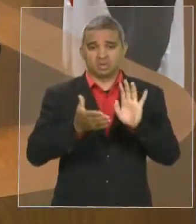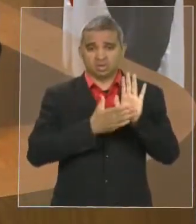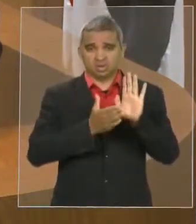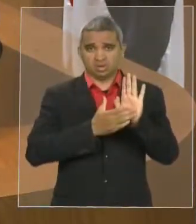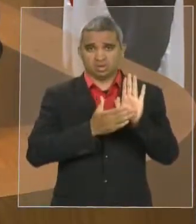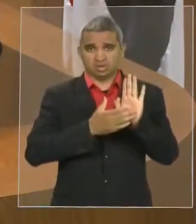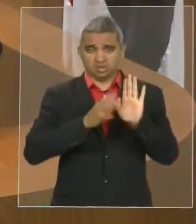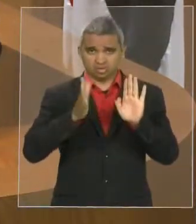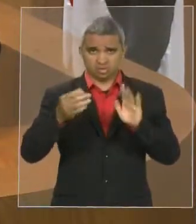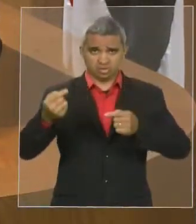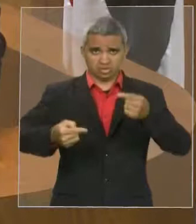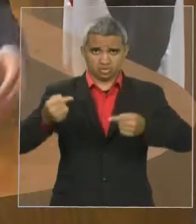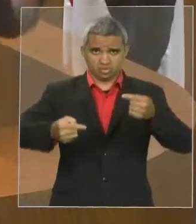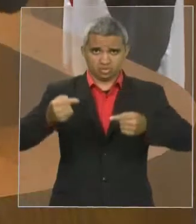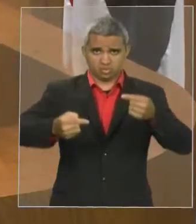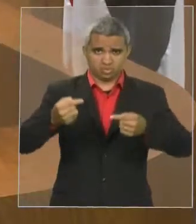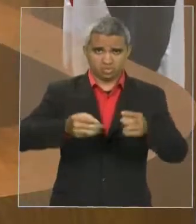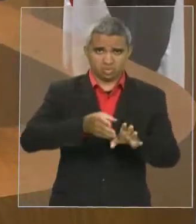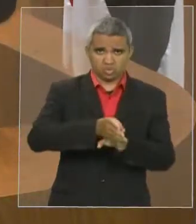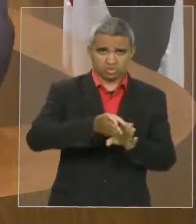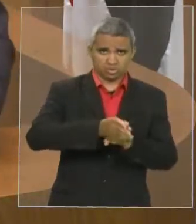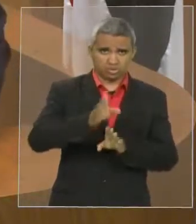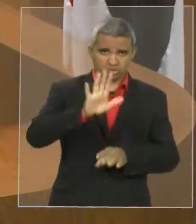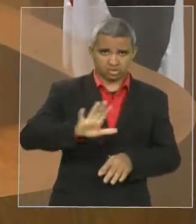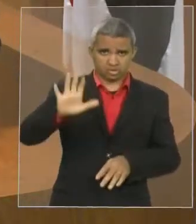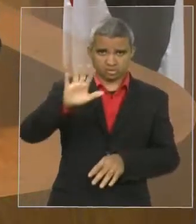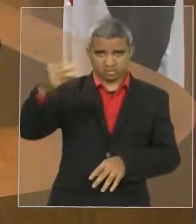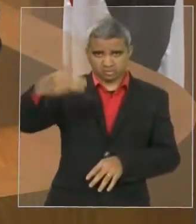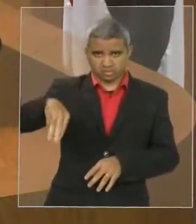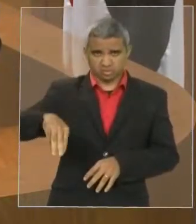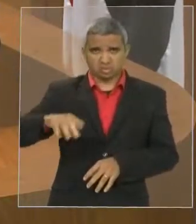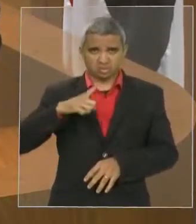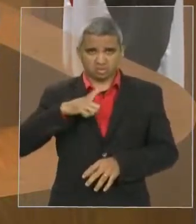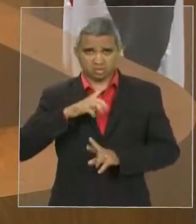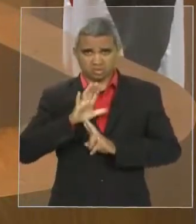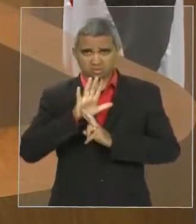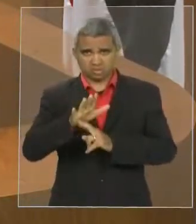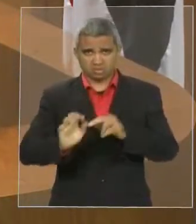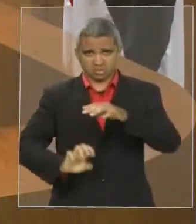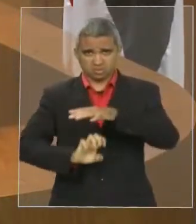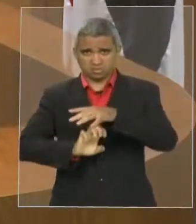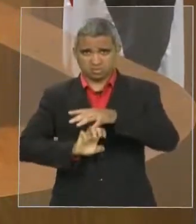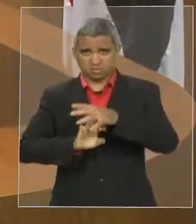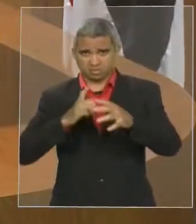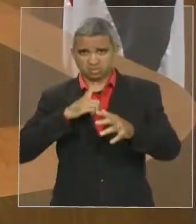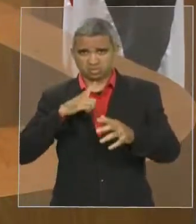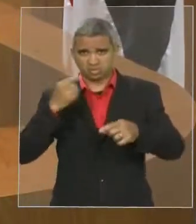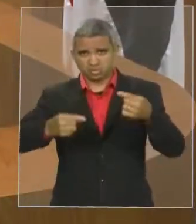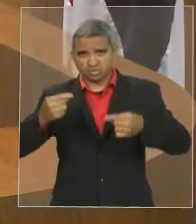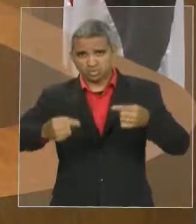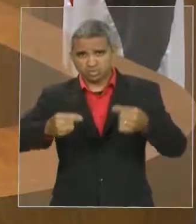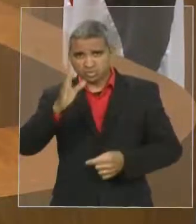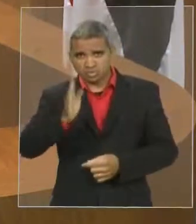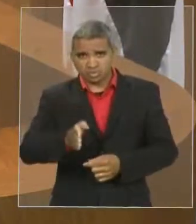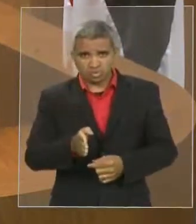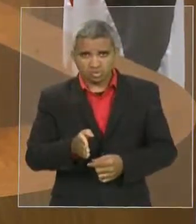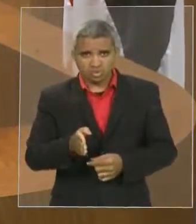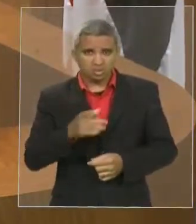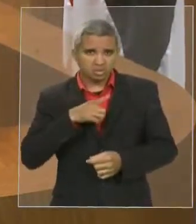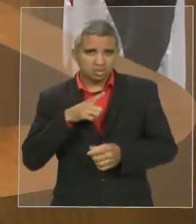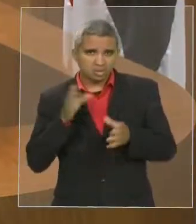Maranhão, onde tem a representação dos micro e pequenos empresários? Será se os pequenos comerciantes, aqueles